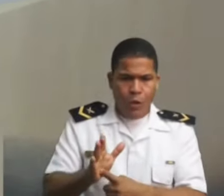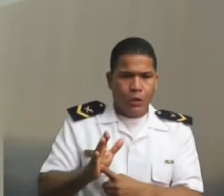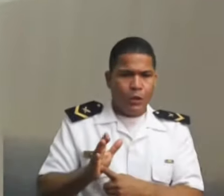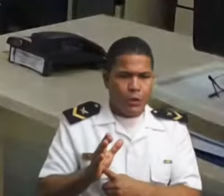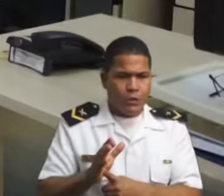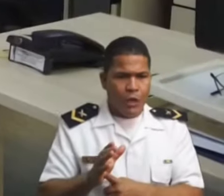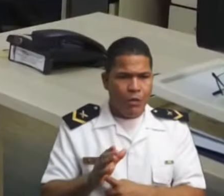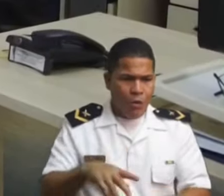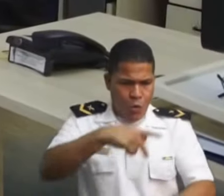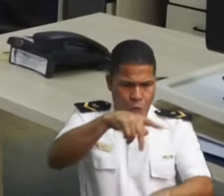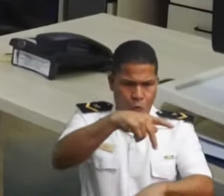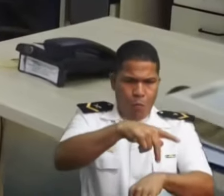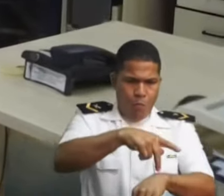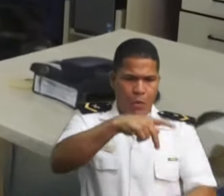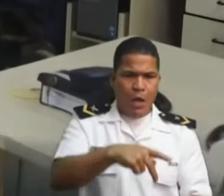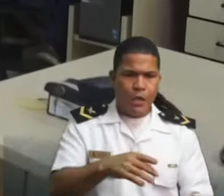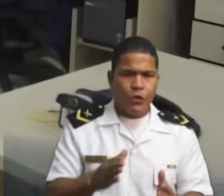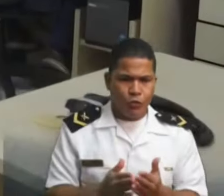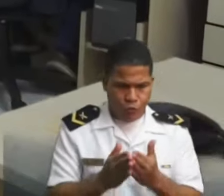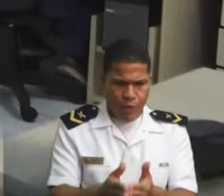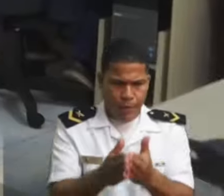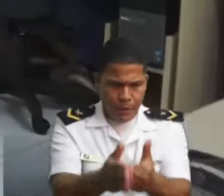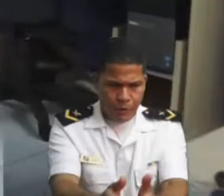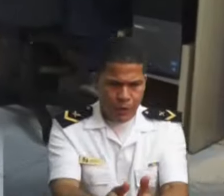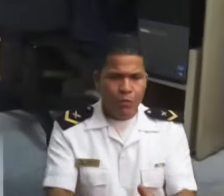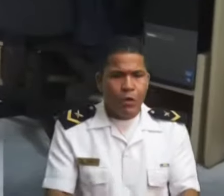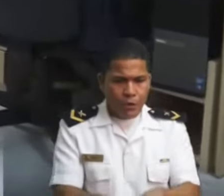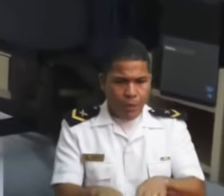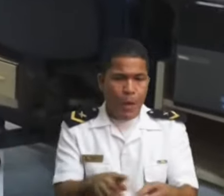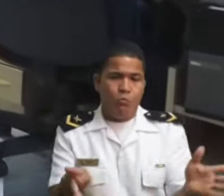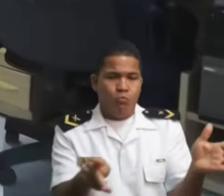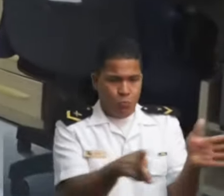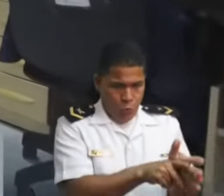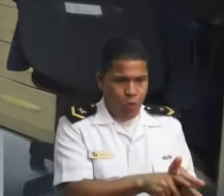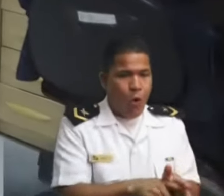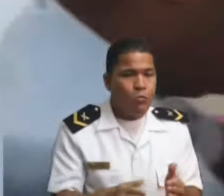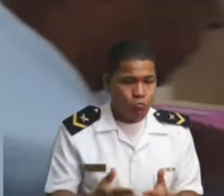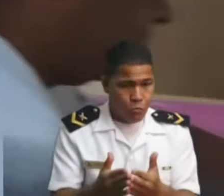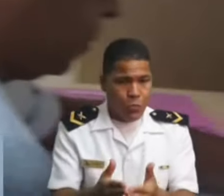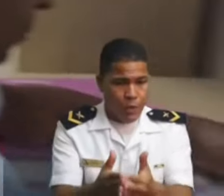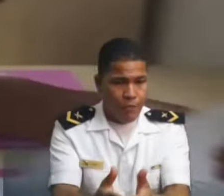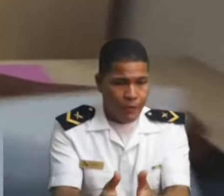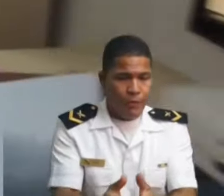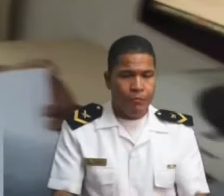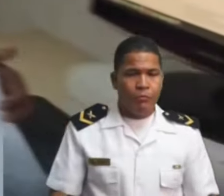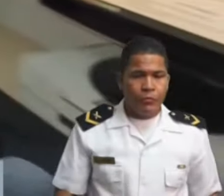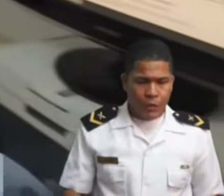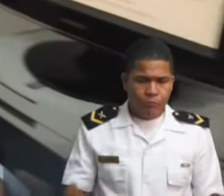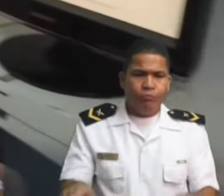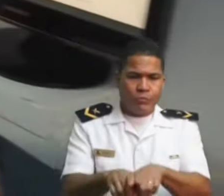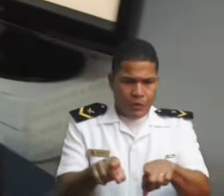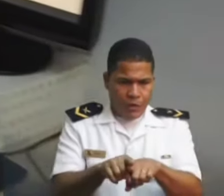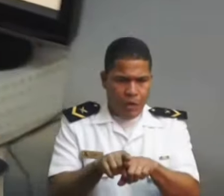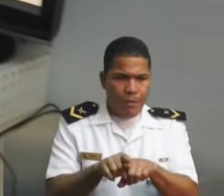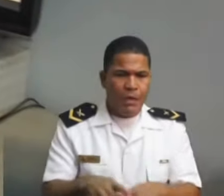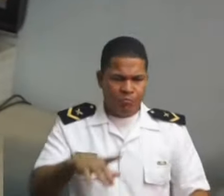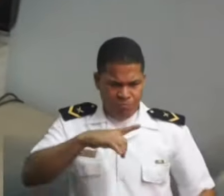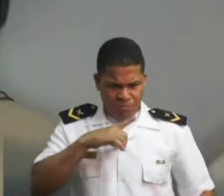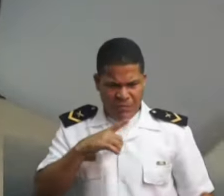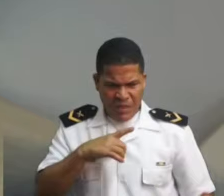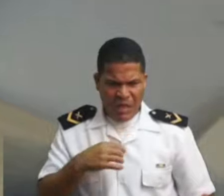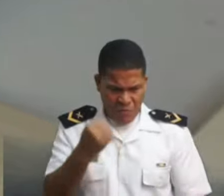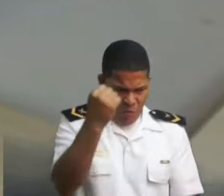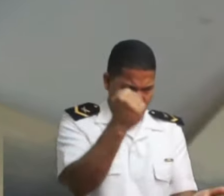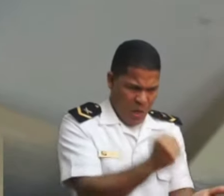e a publicidade da propriedade de embarcações. Adicionalmente, mantém os registros de direitos reais e de